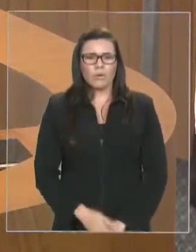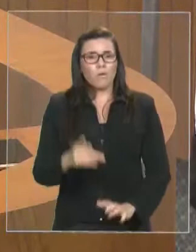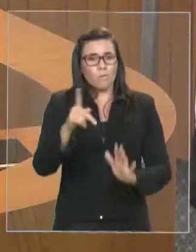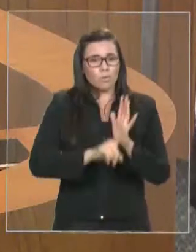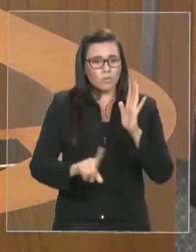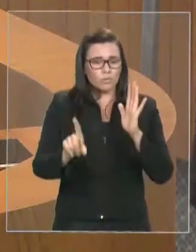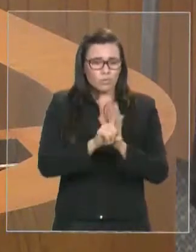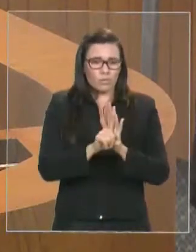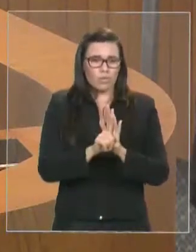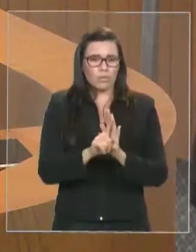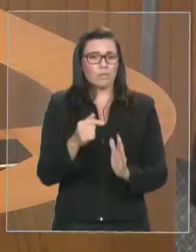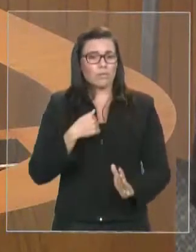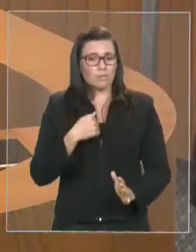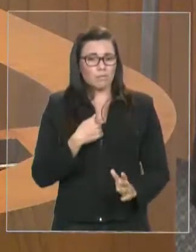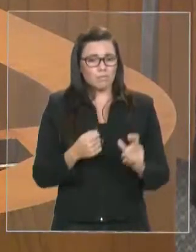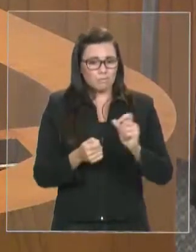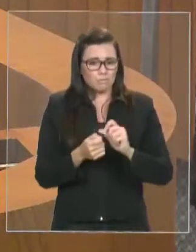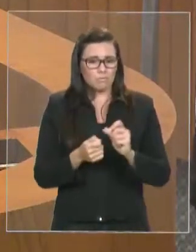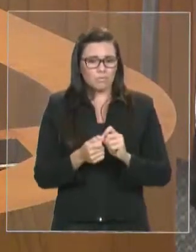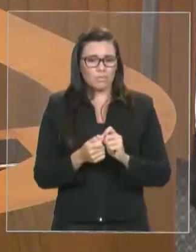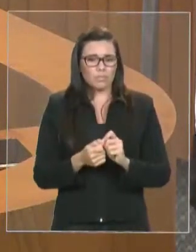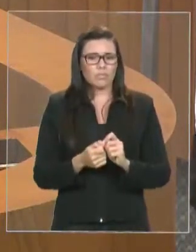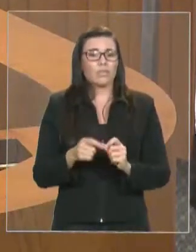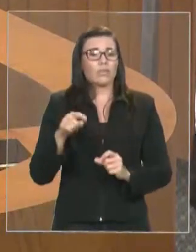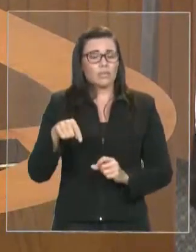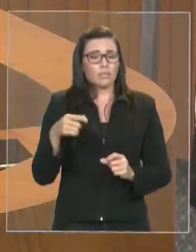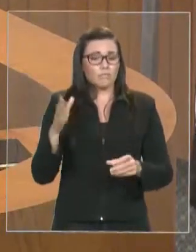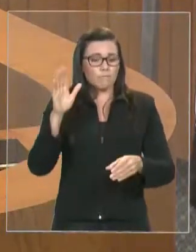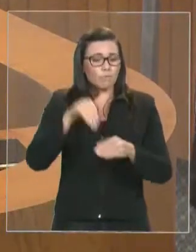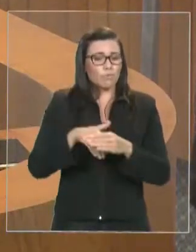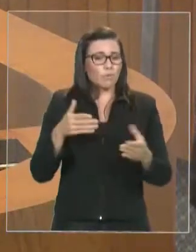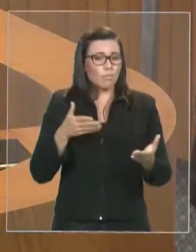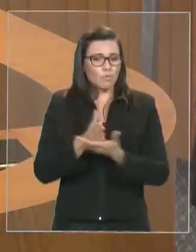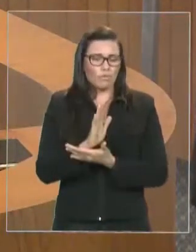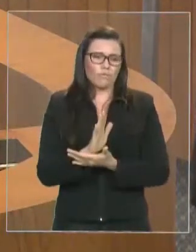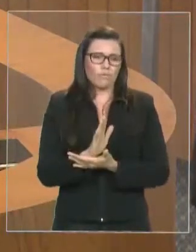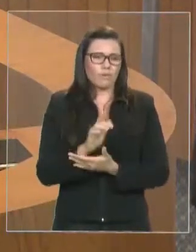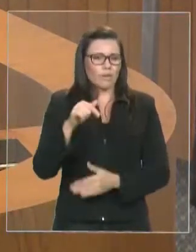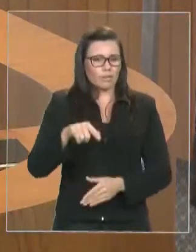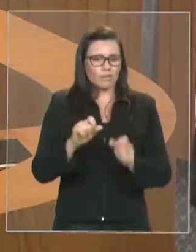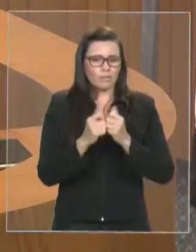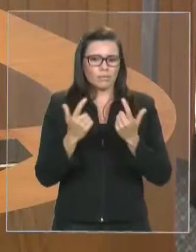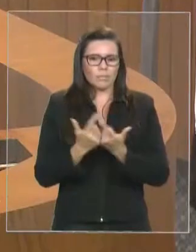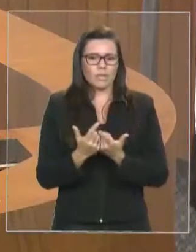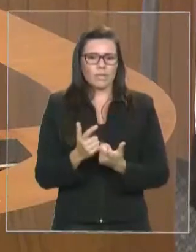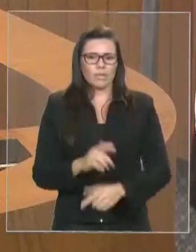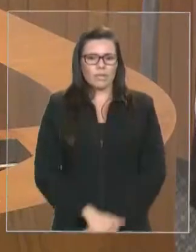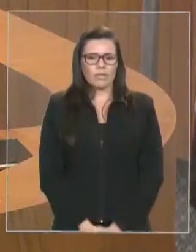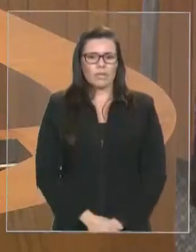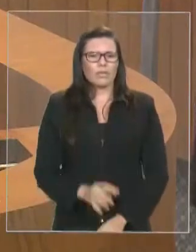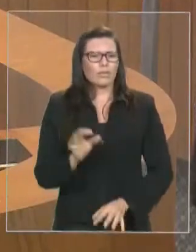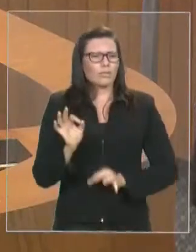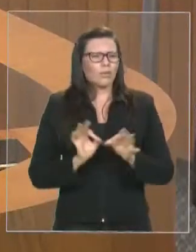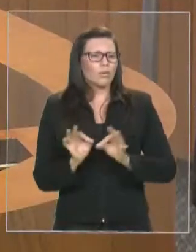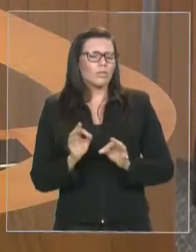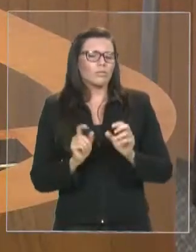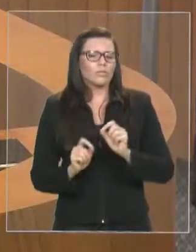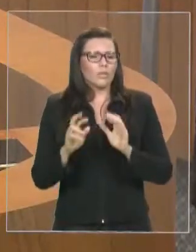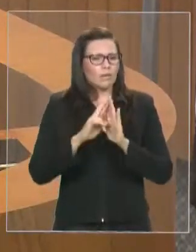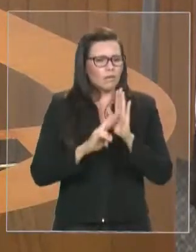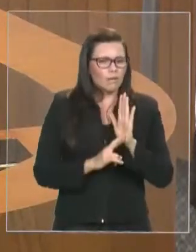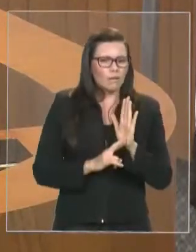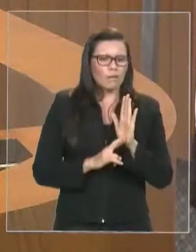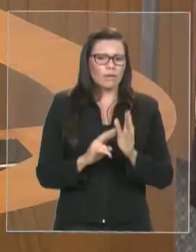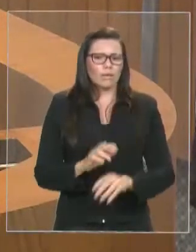aprovada por unanimidade por esta Casa, que dispõe sobre os direitos dos usuários dos serviços e ações